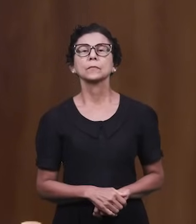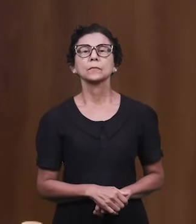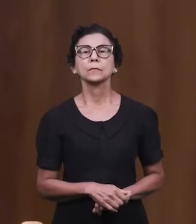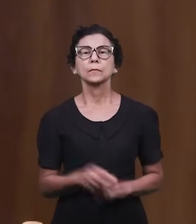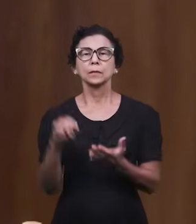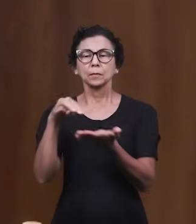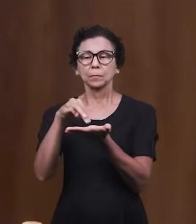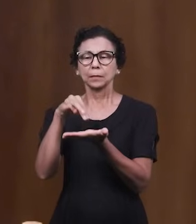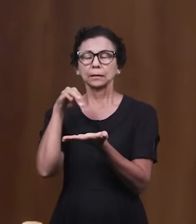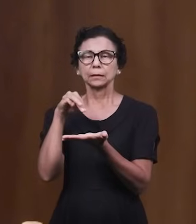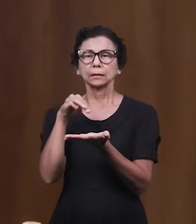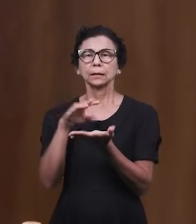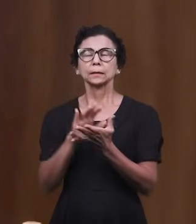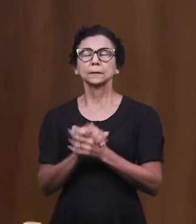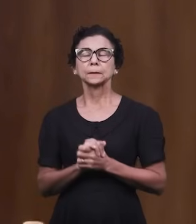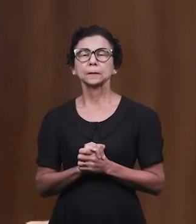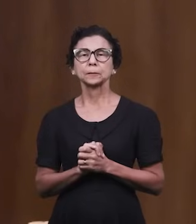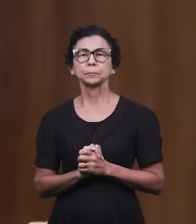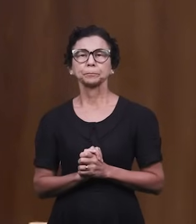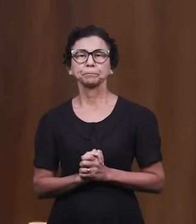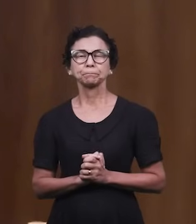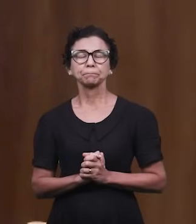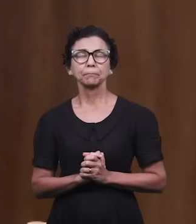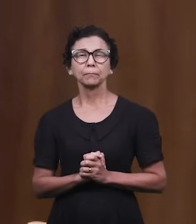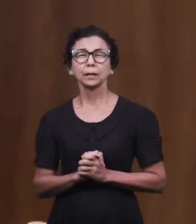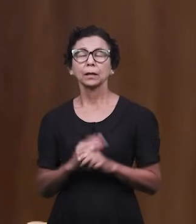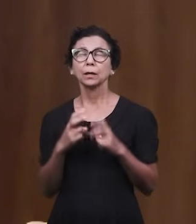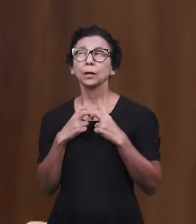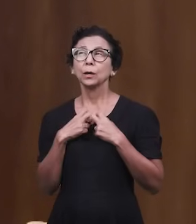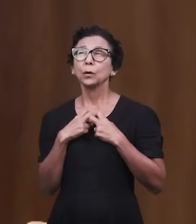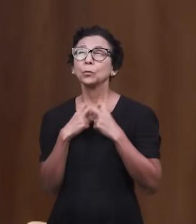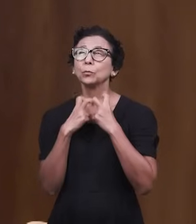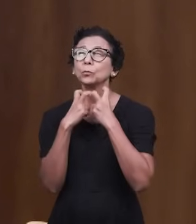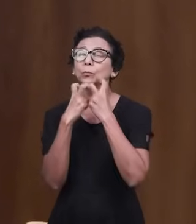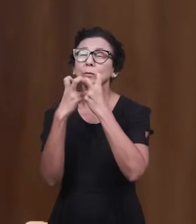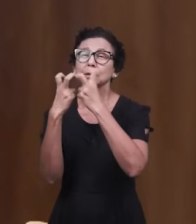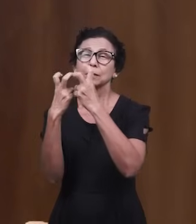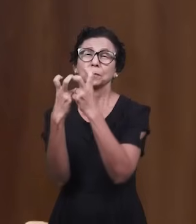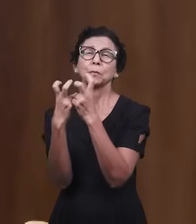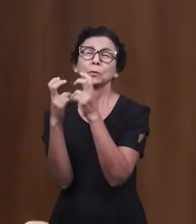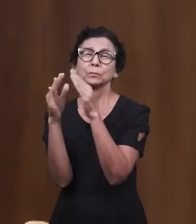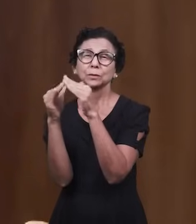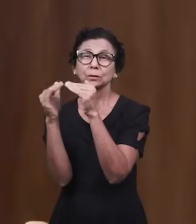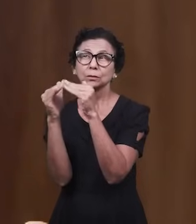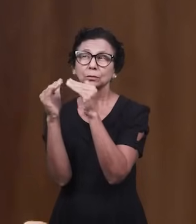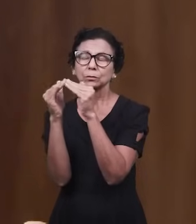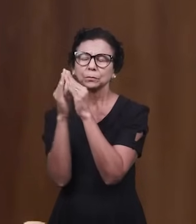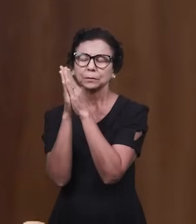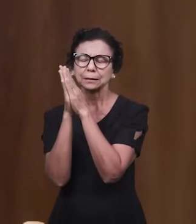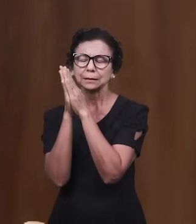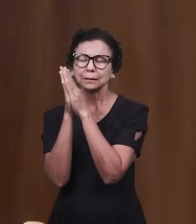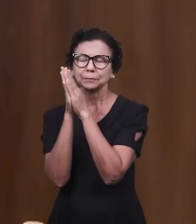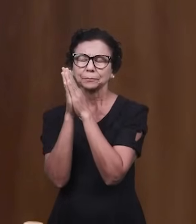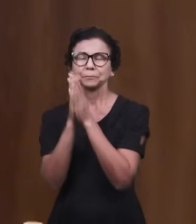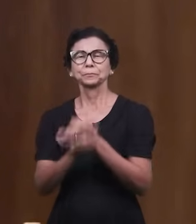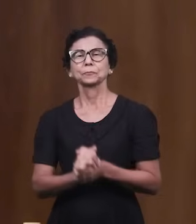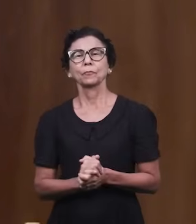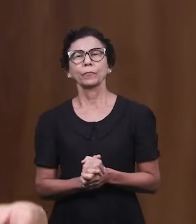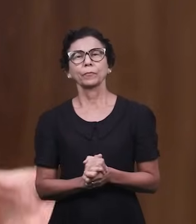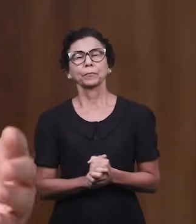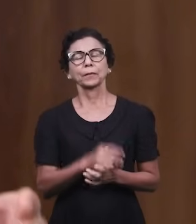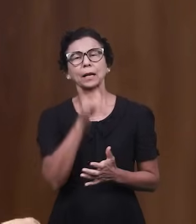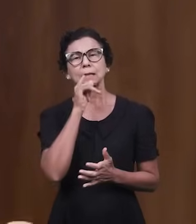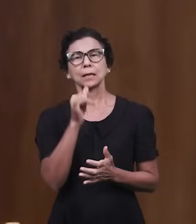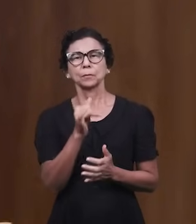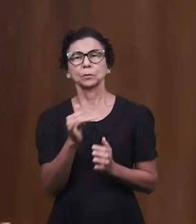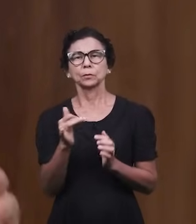clamor, uma súplica para que o Senhor venha. Quer dizer, Maranata, Jesus vem,